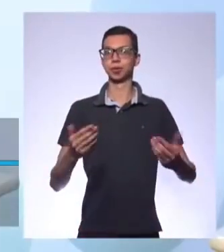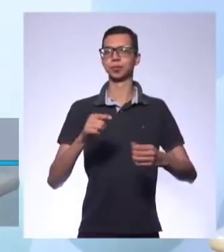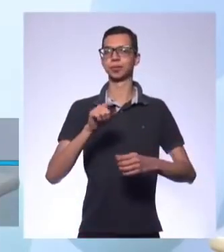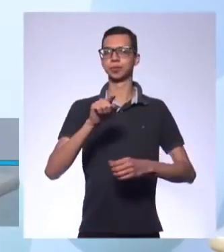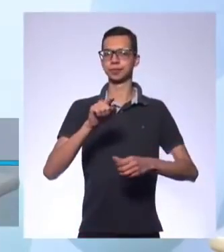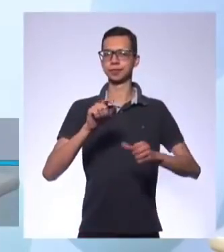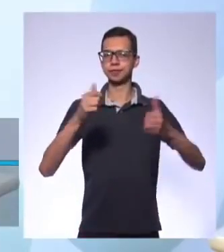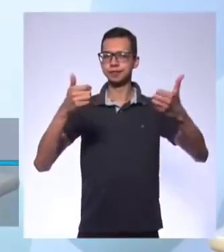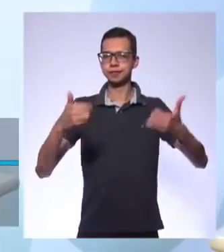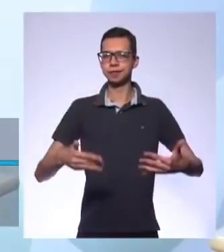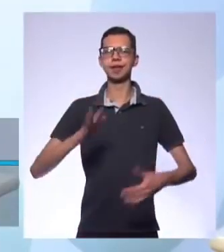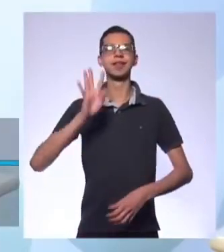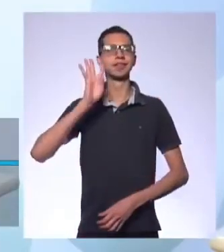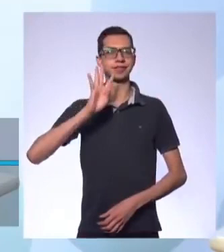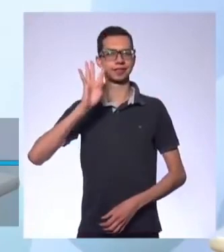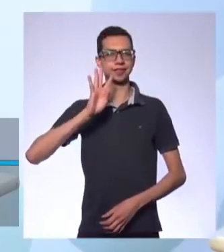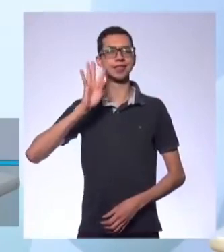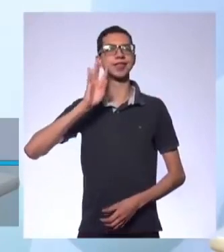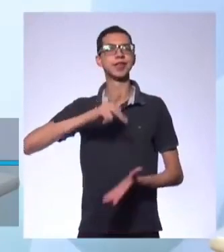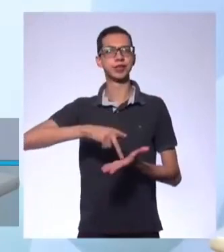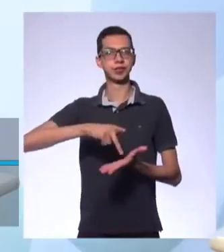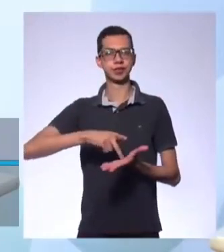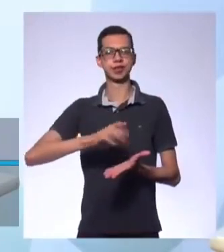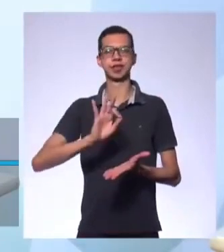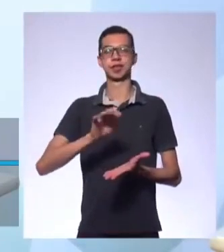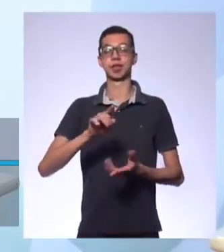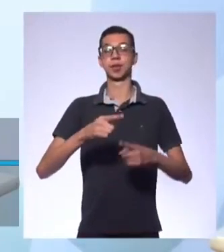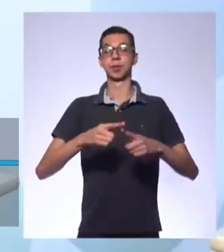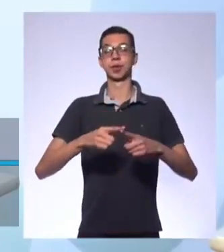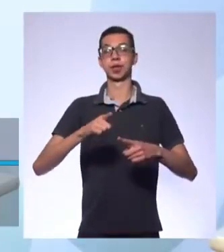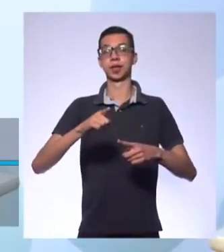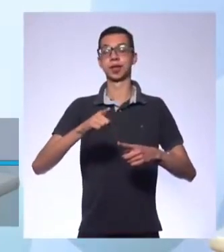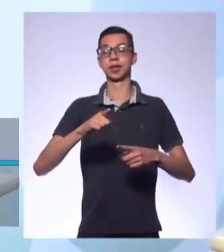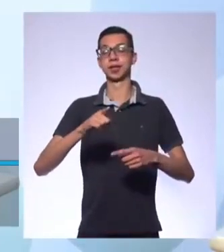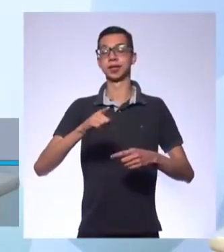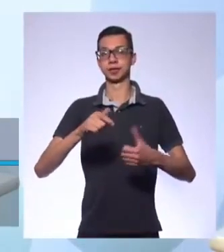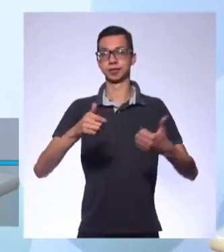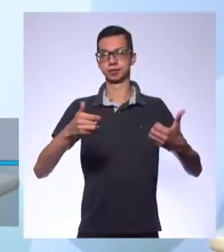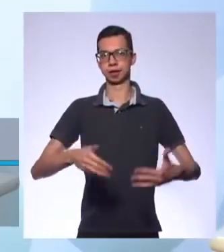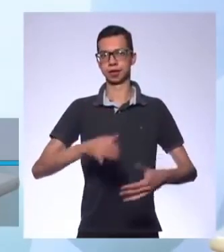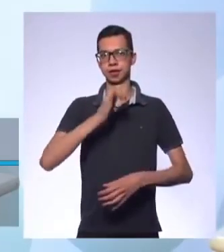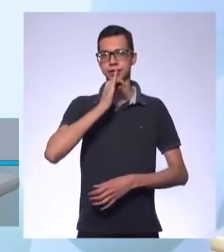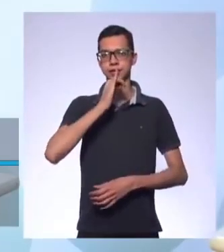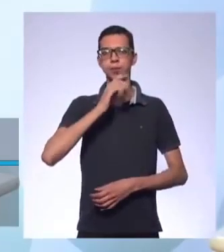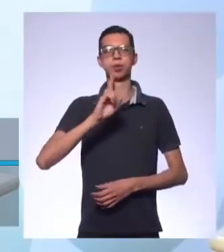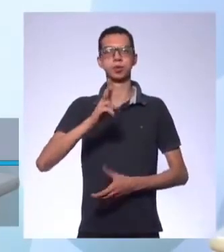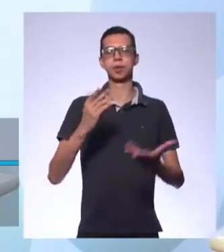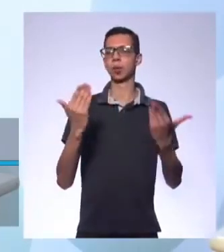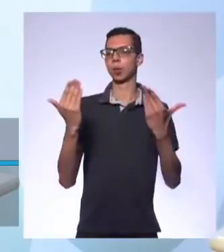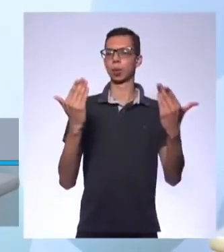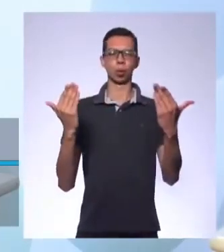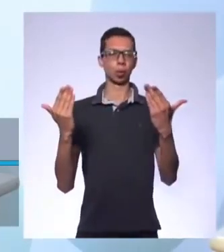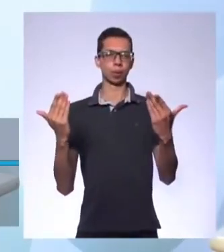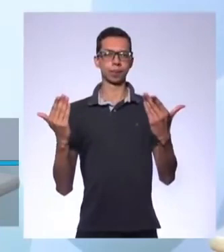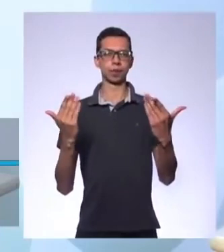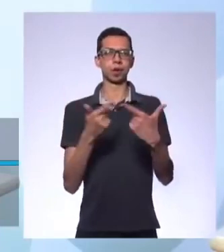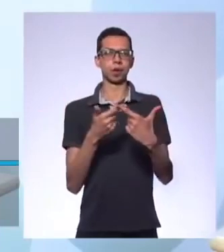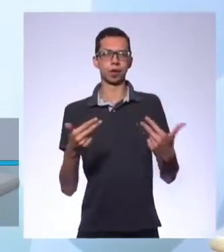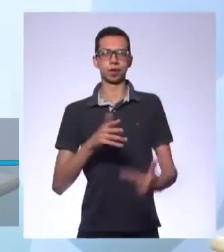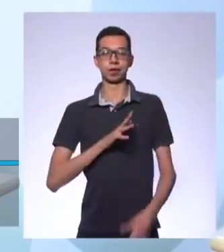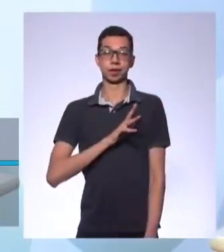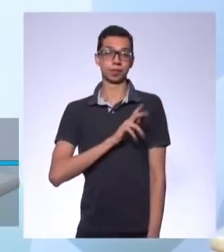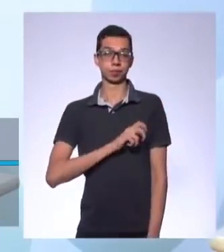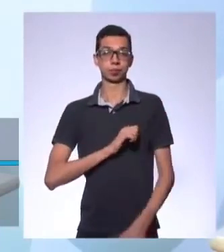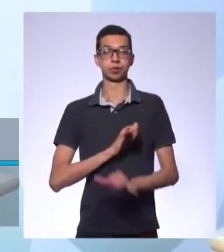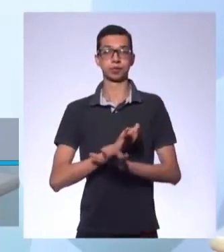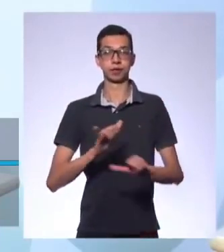é bem legal mesmo, né? Sempre que se fala de alguma coisa, de uma relação de amor, vão